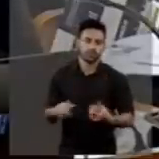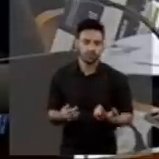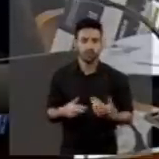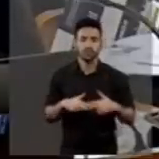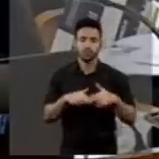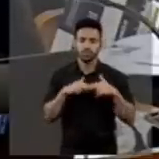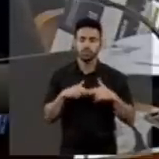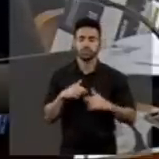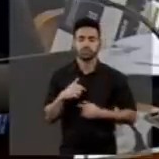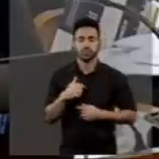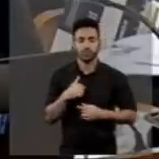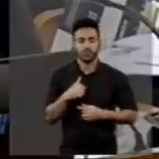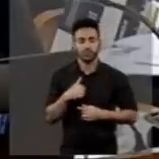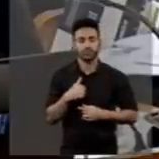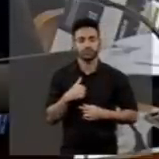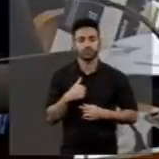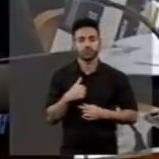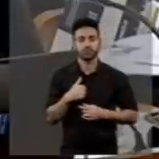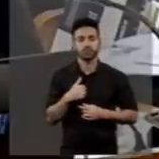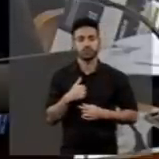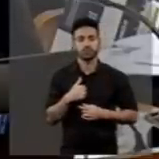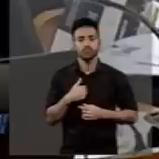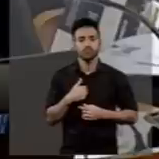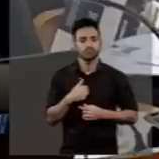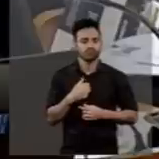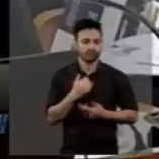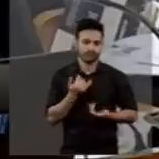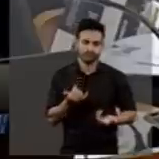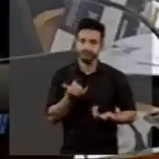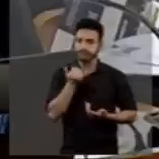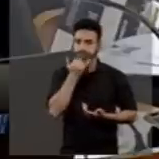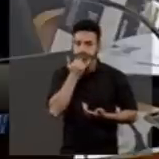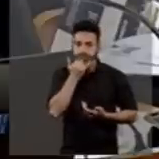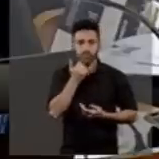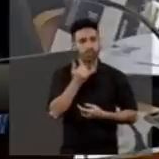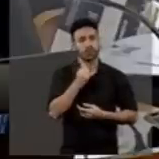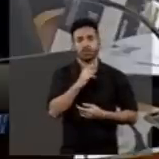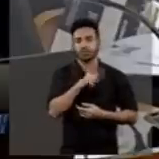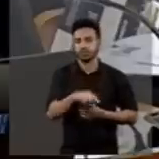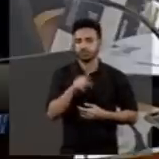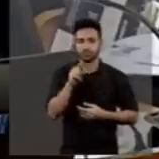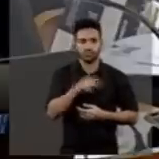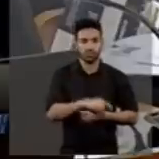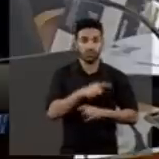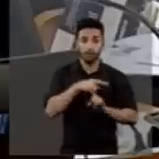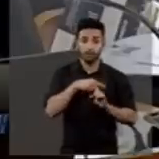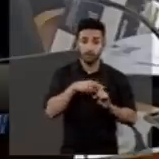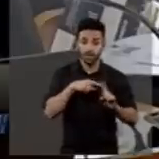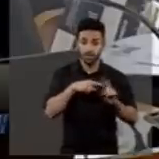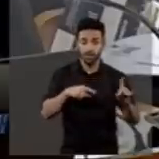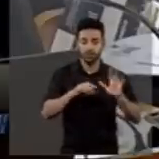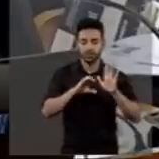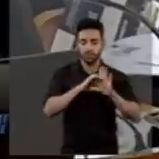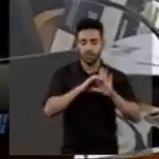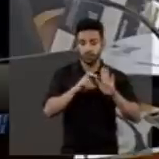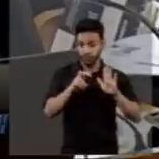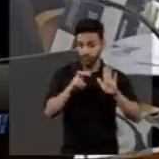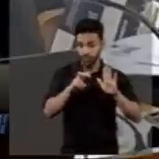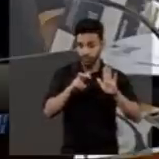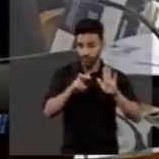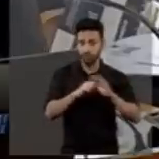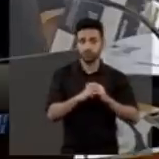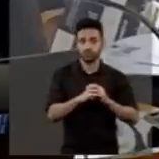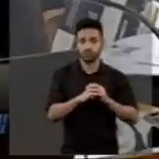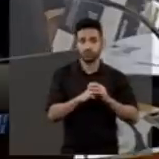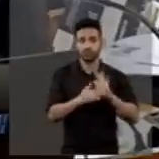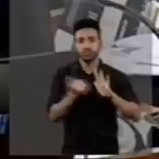eu aqui declaro a nulidade parcial do parágrafo 5º com redução